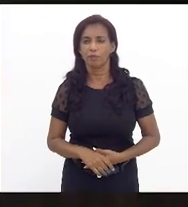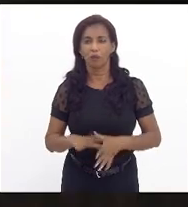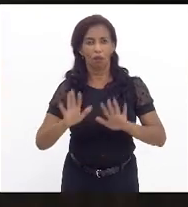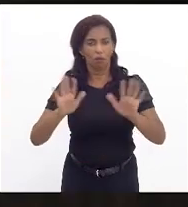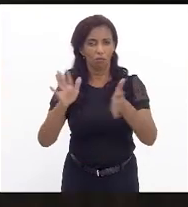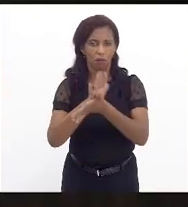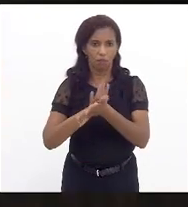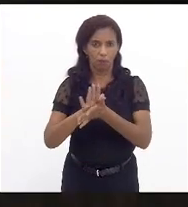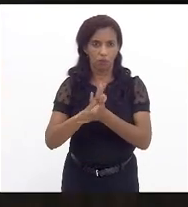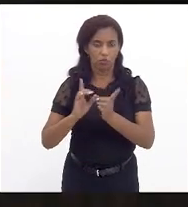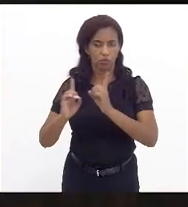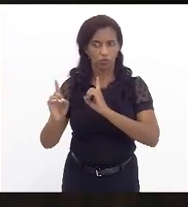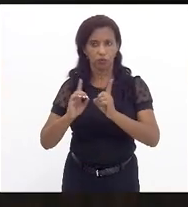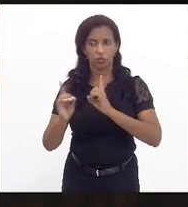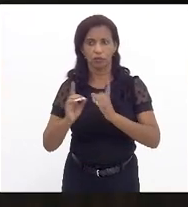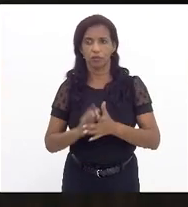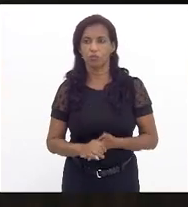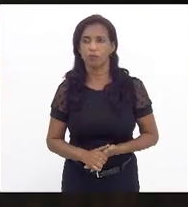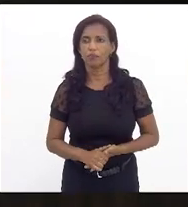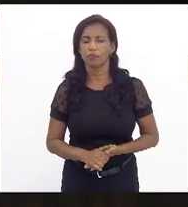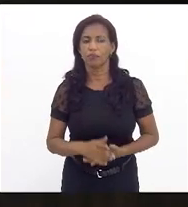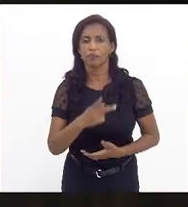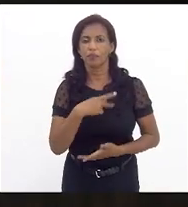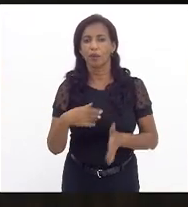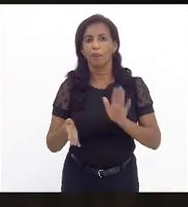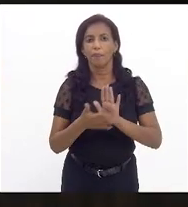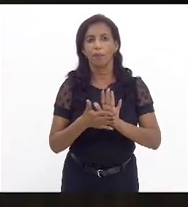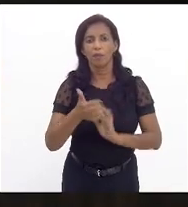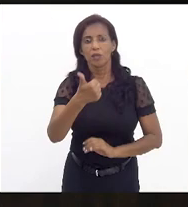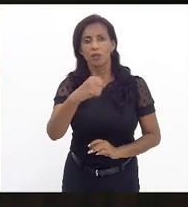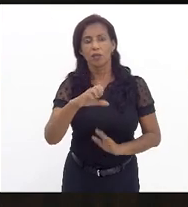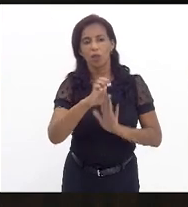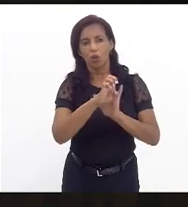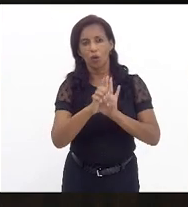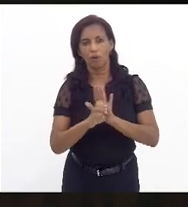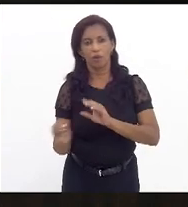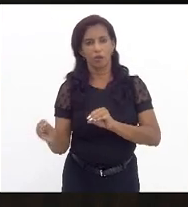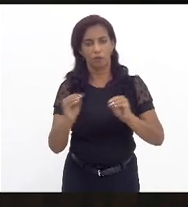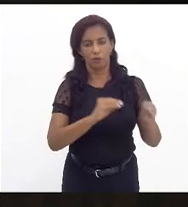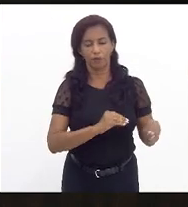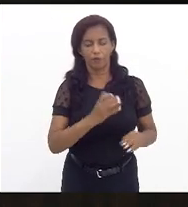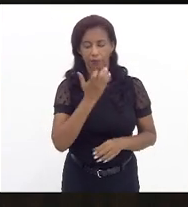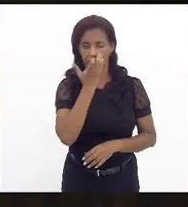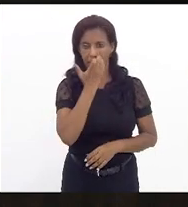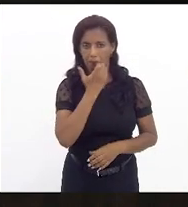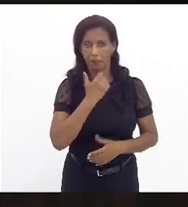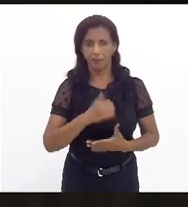quem queira discutir, encerrada a discussão, o presidente proposta recebeu 19 emendas e retorna às comissões.